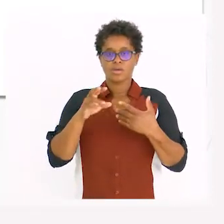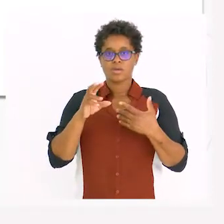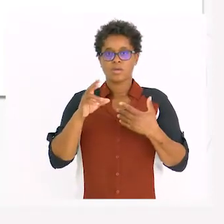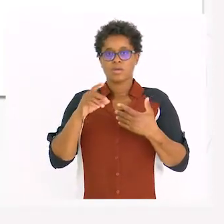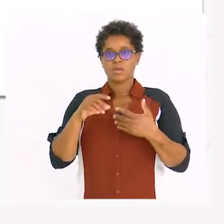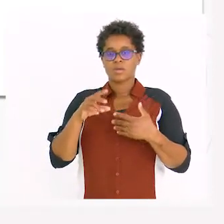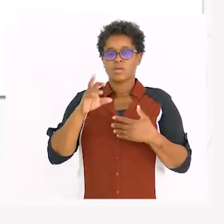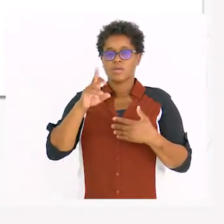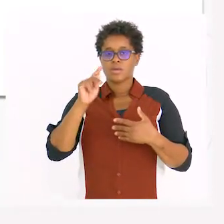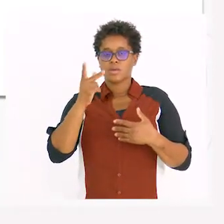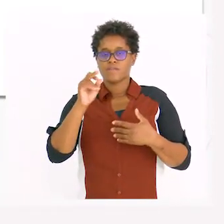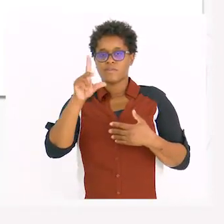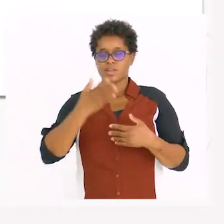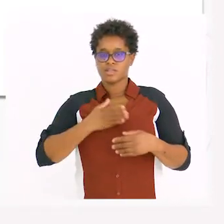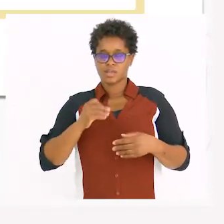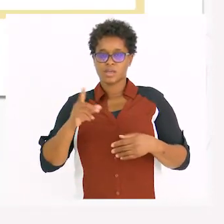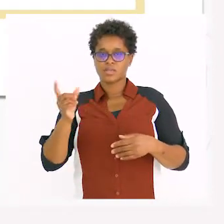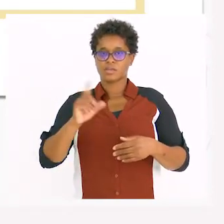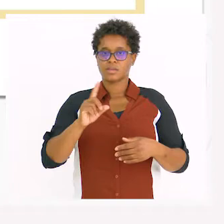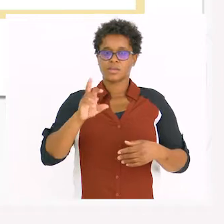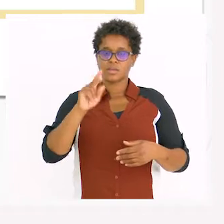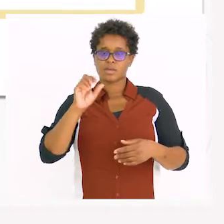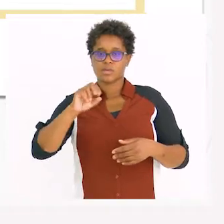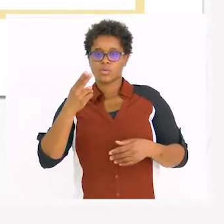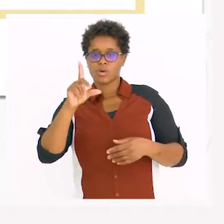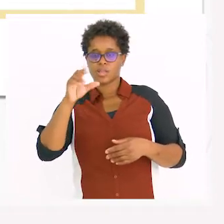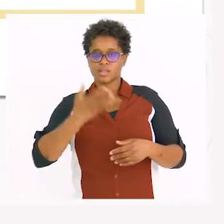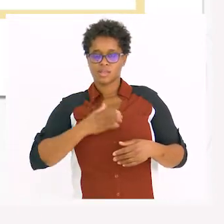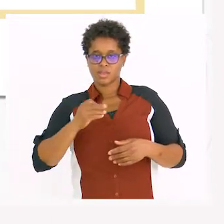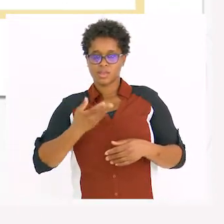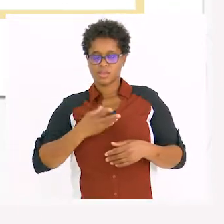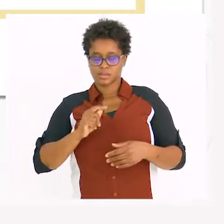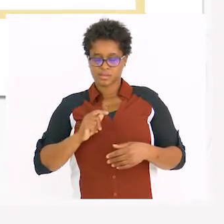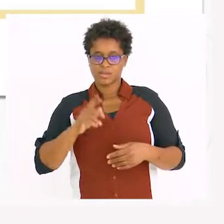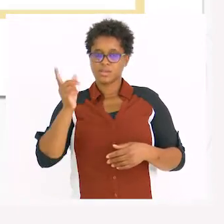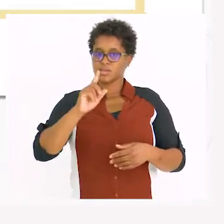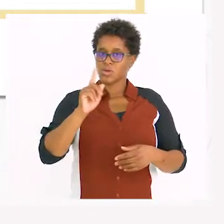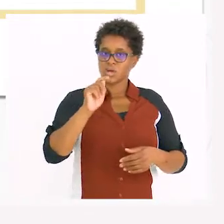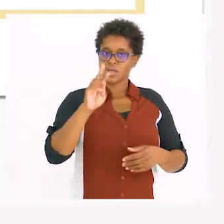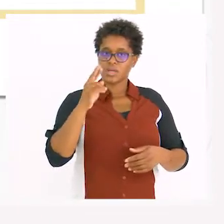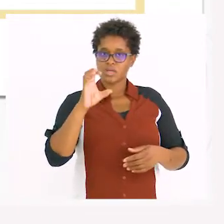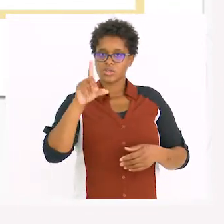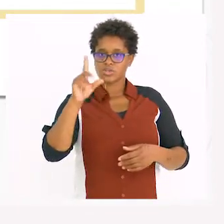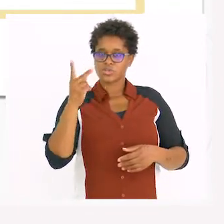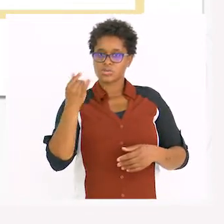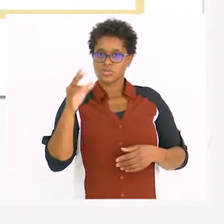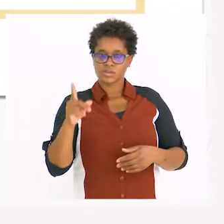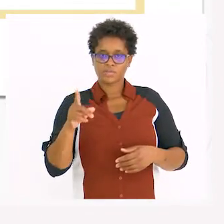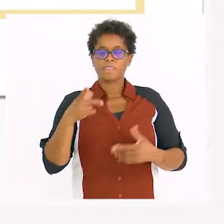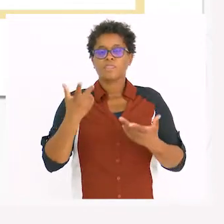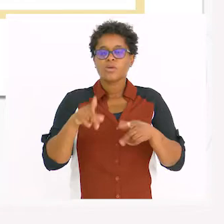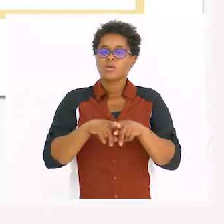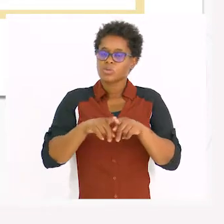não excluibilidade. Não rivalidade significa que o uso que alguém faz do bem